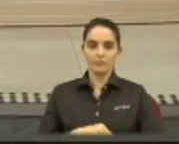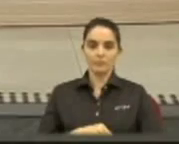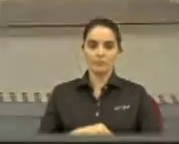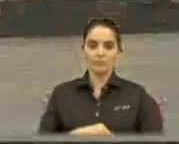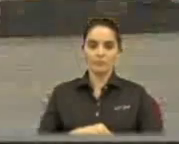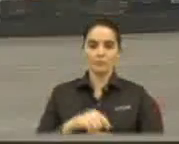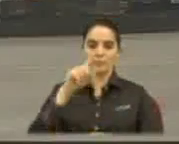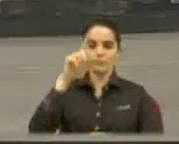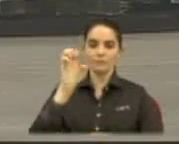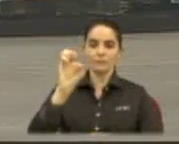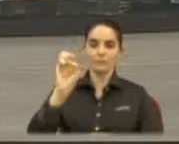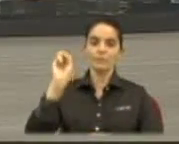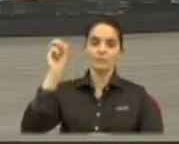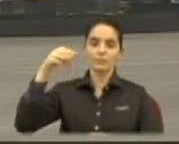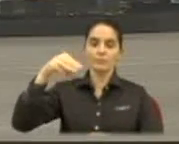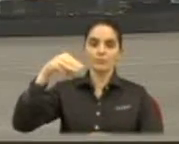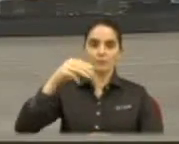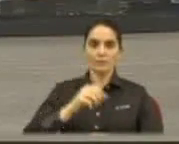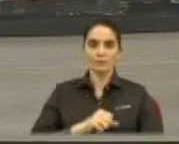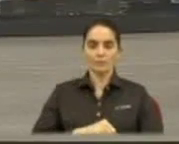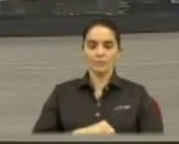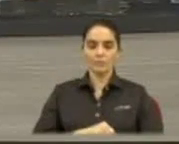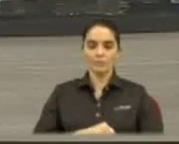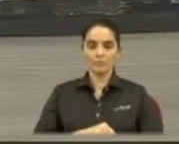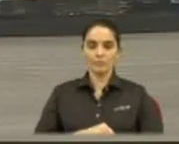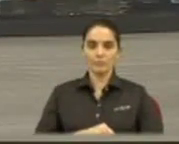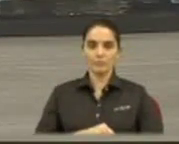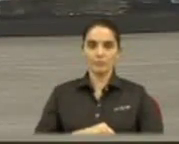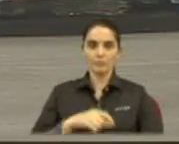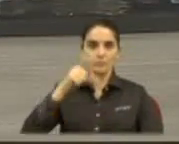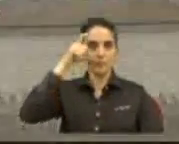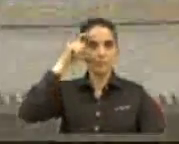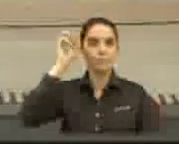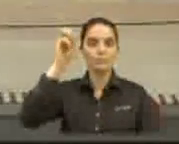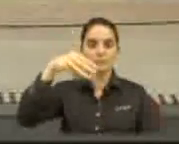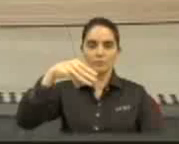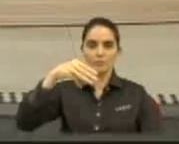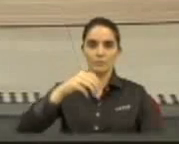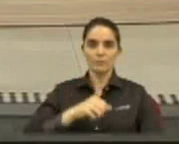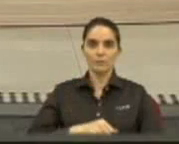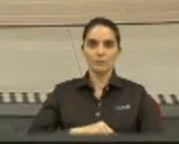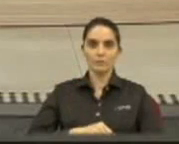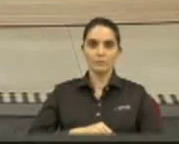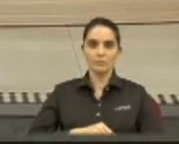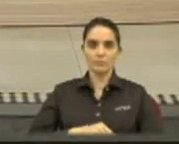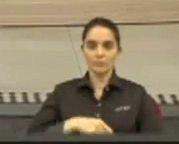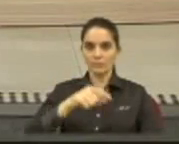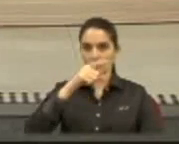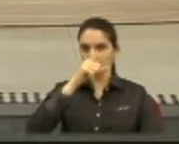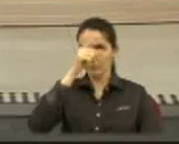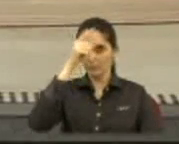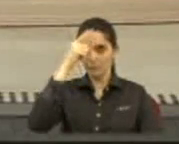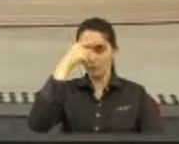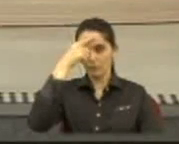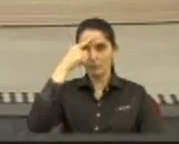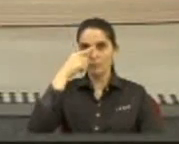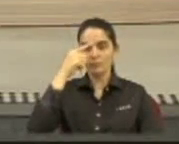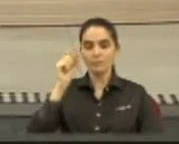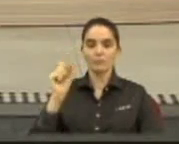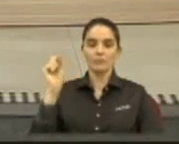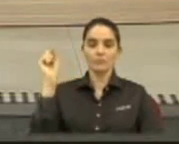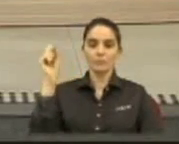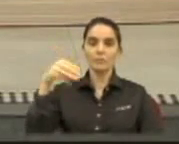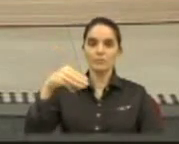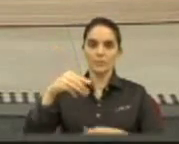Vereador Zé da Mix. Sim. Vereador Farid. Sim. Vereador Dinho. Sim. Adiado